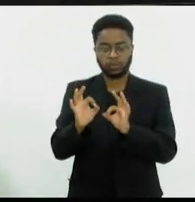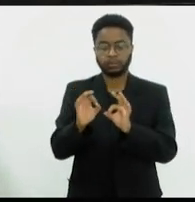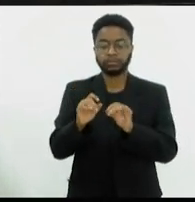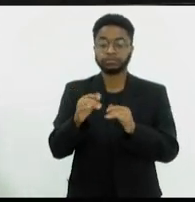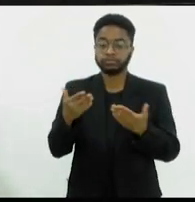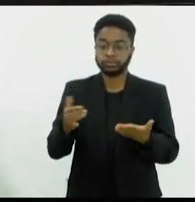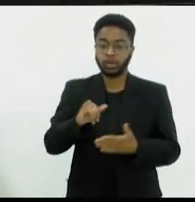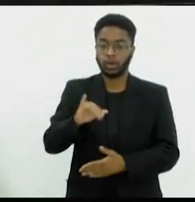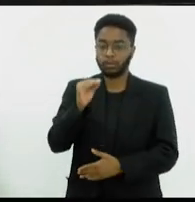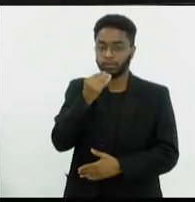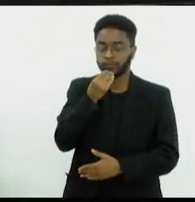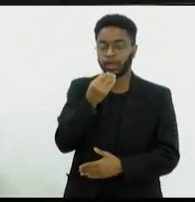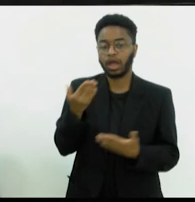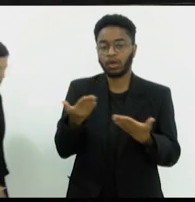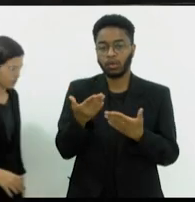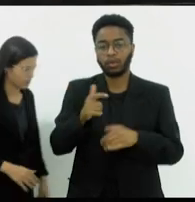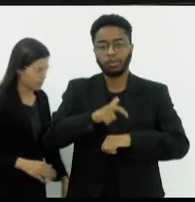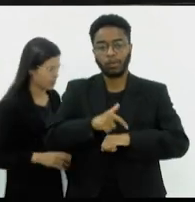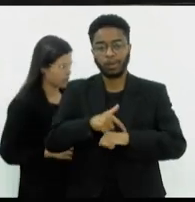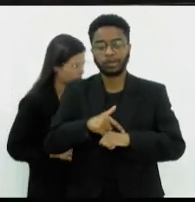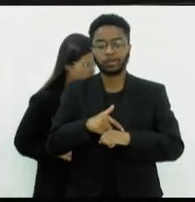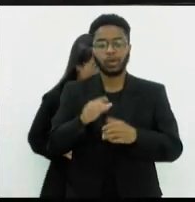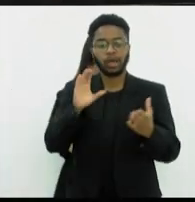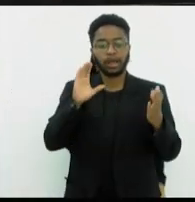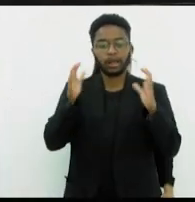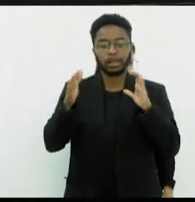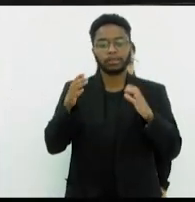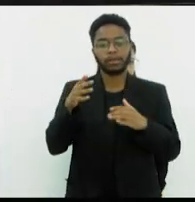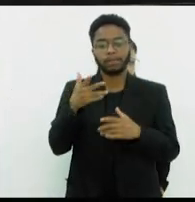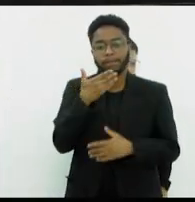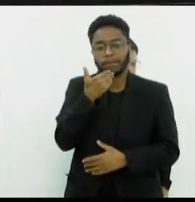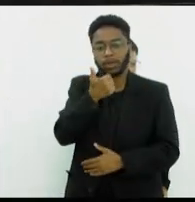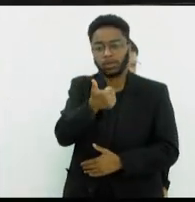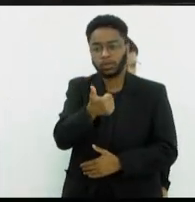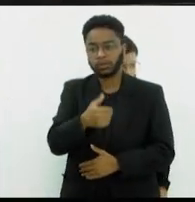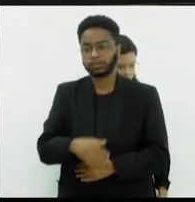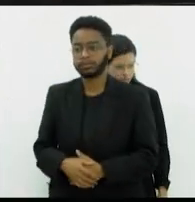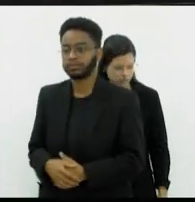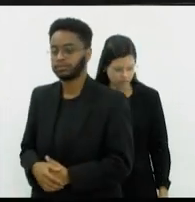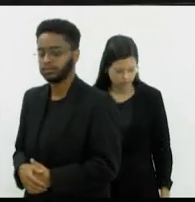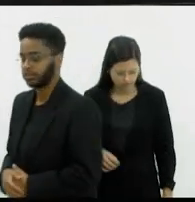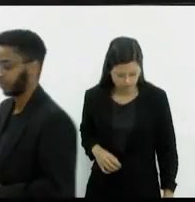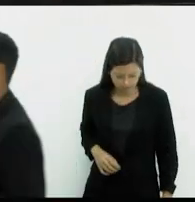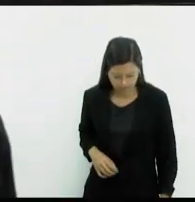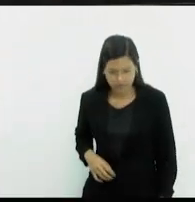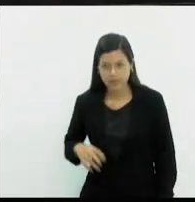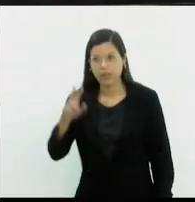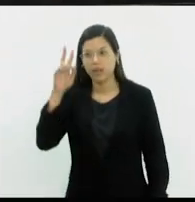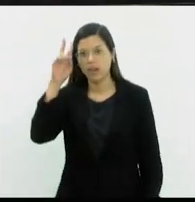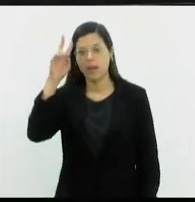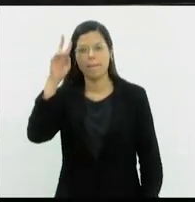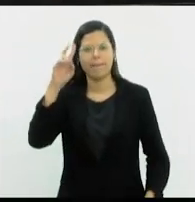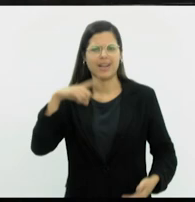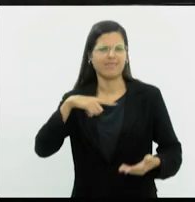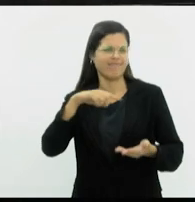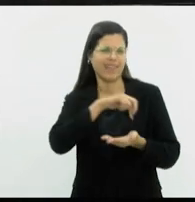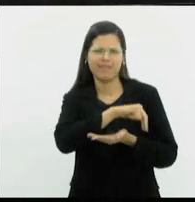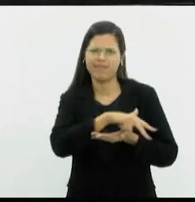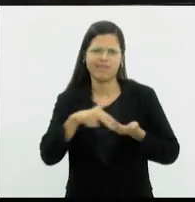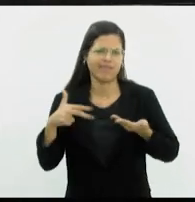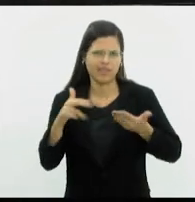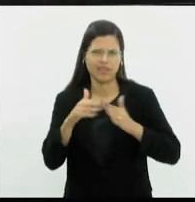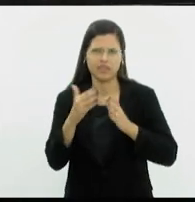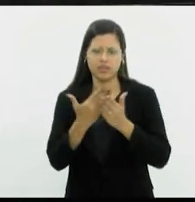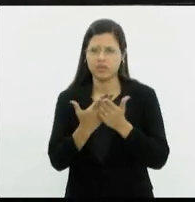de, nesses dias mais amenos e agradáveis, lembrar que temos muitas escolas que não estão climatizadas, que